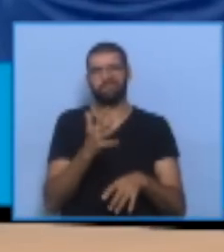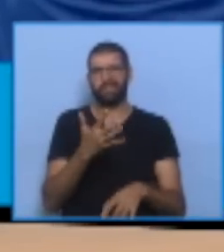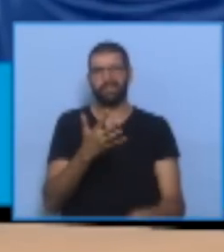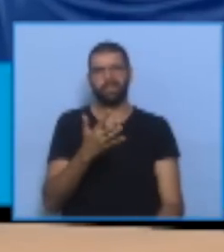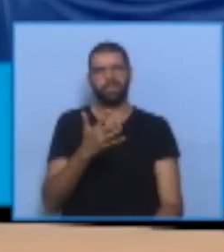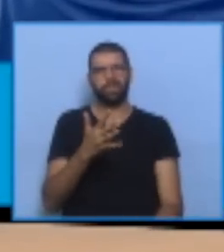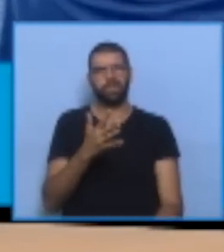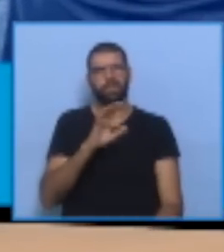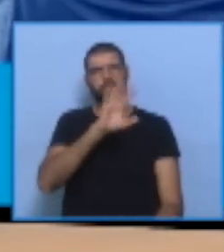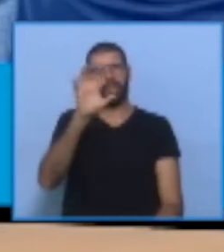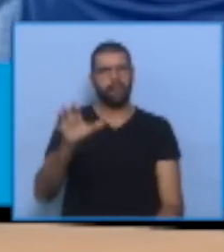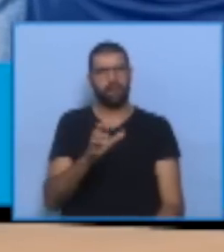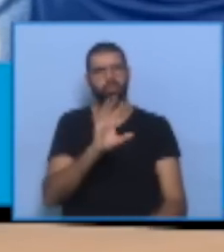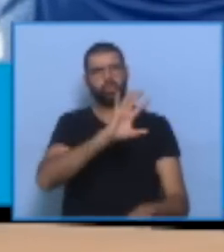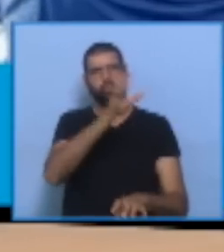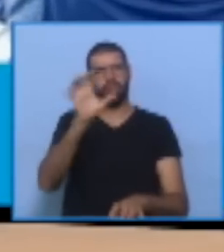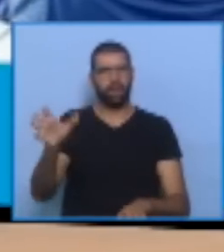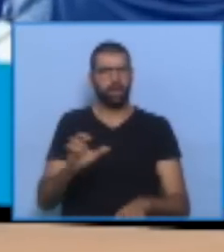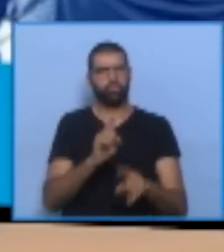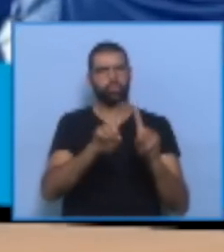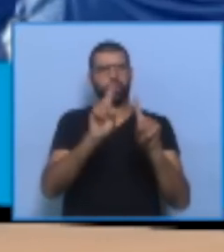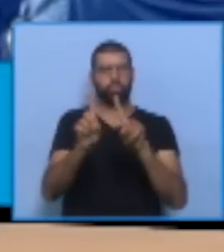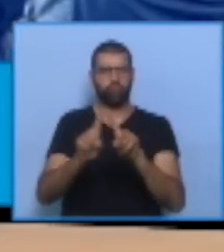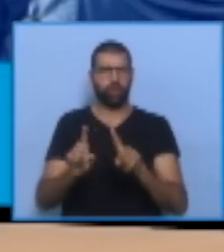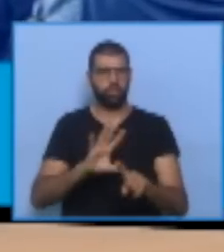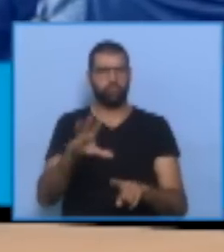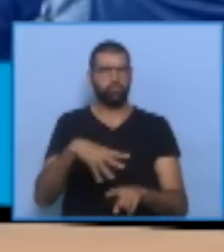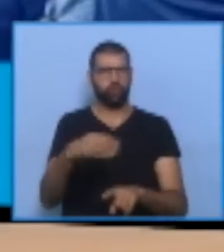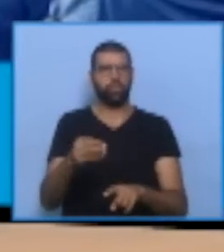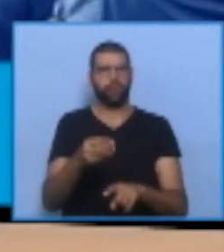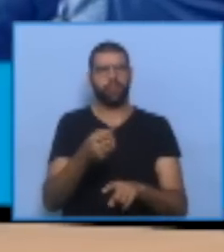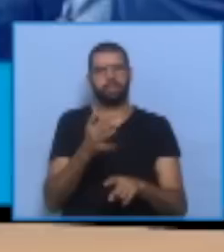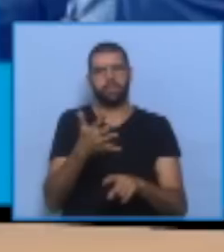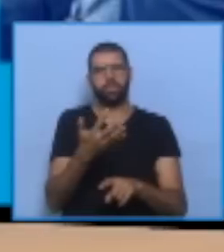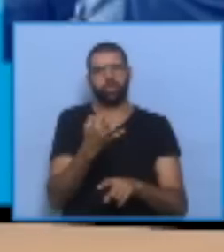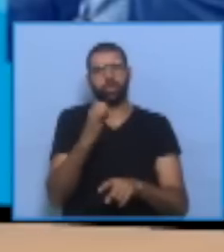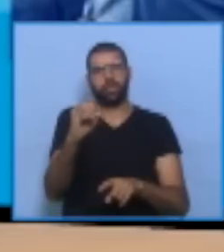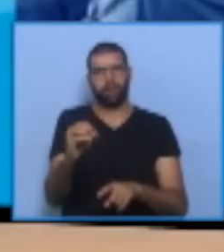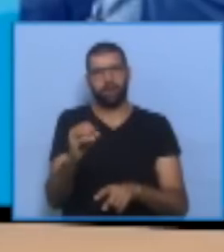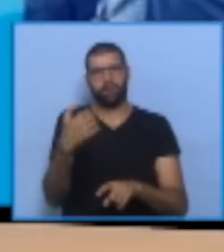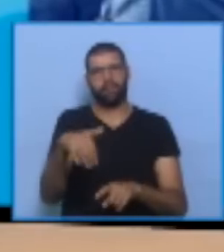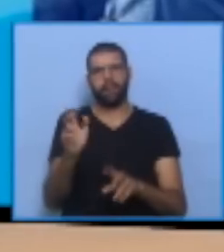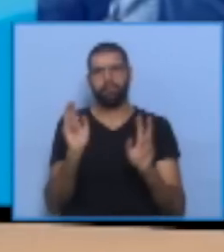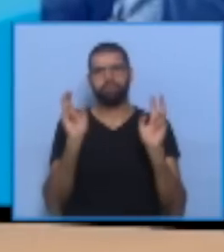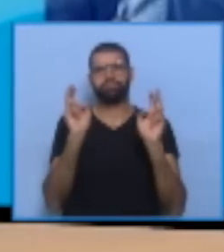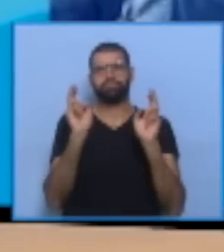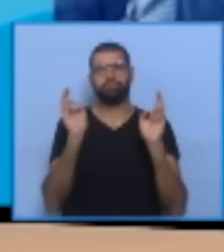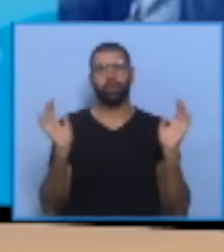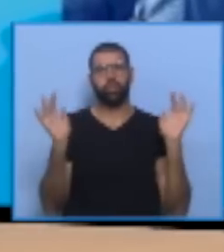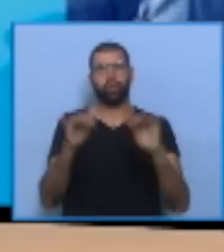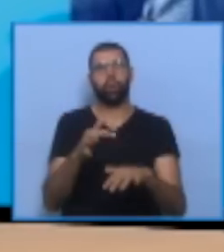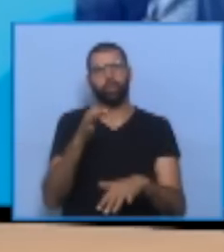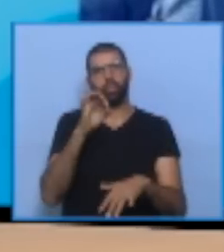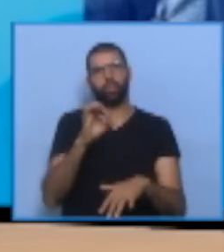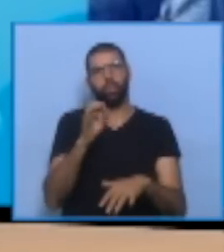nomeadamente países dos vários continentes do mundo, e em cerca de 80, que portanto visitarão o Porto e estarão em reunião no